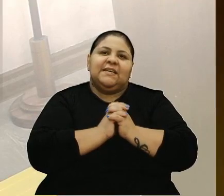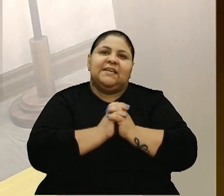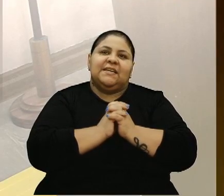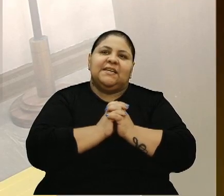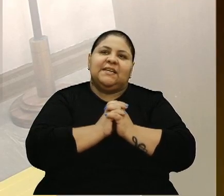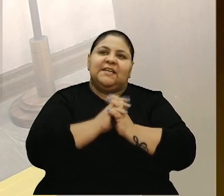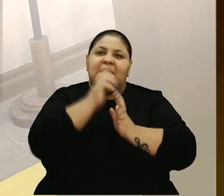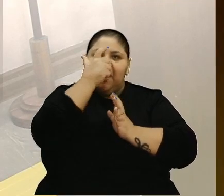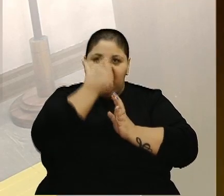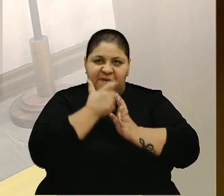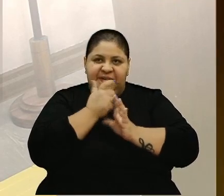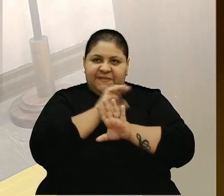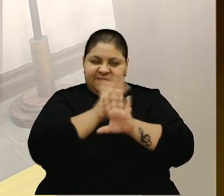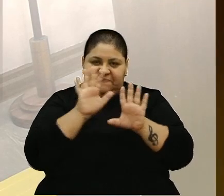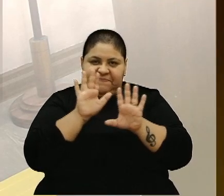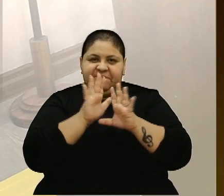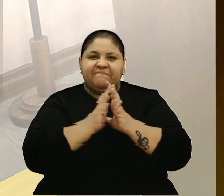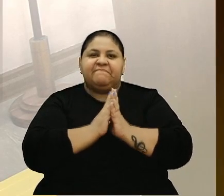era isso, né?